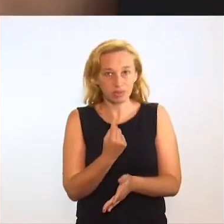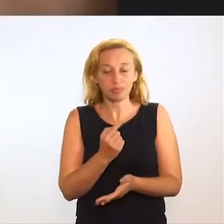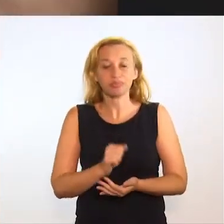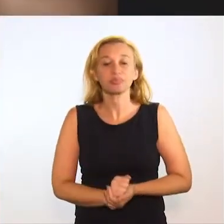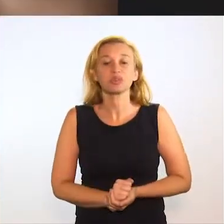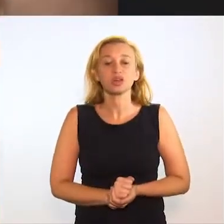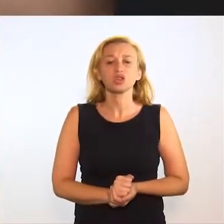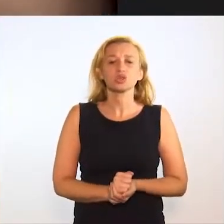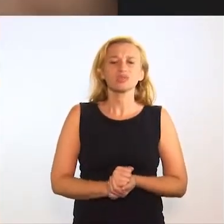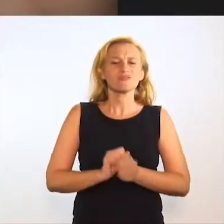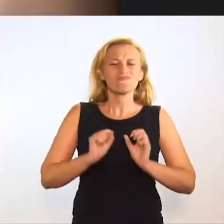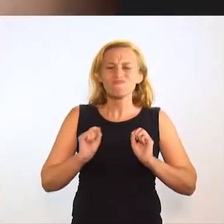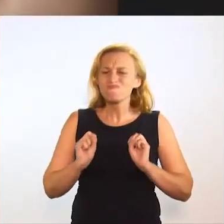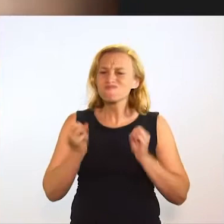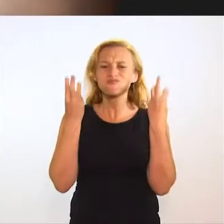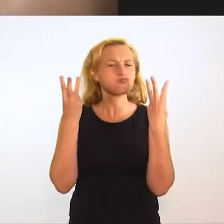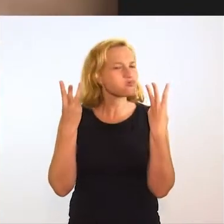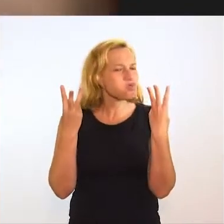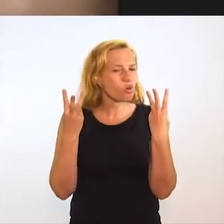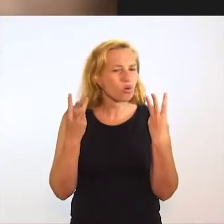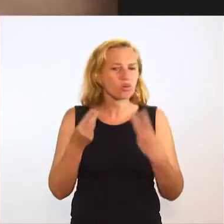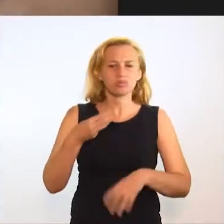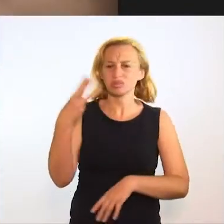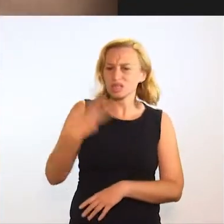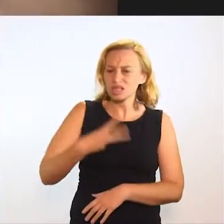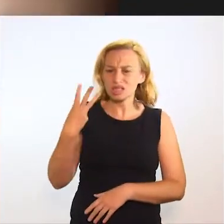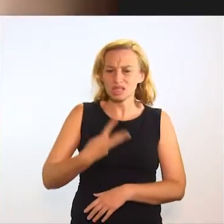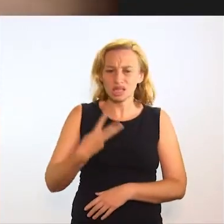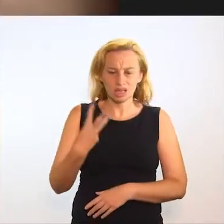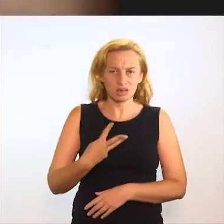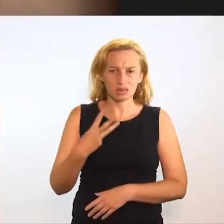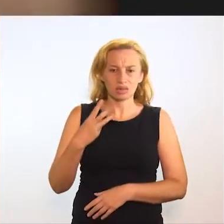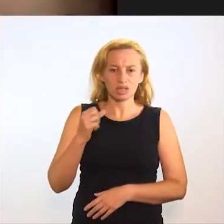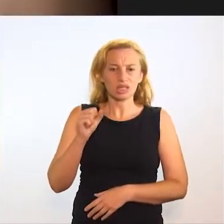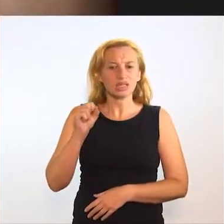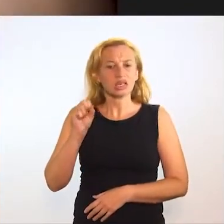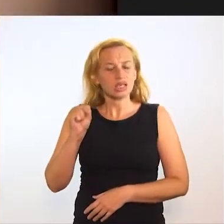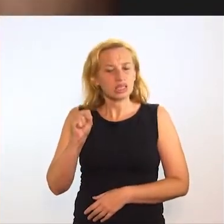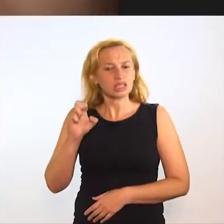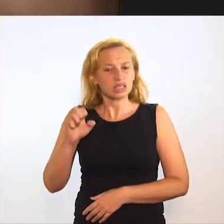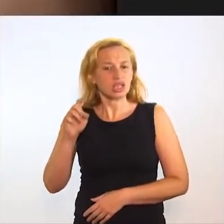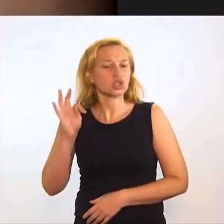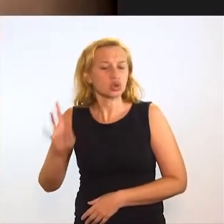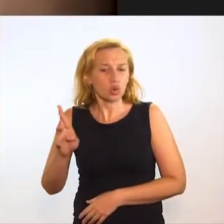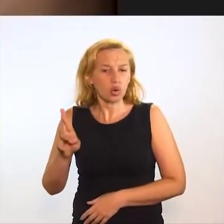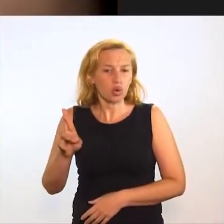fazemos parte, tem dado um show juntamente com o terceiro setor, tem feito